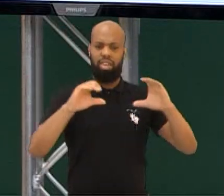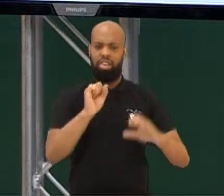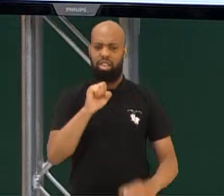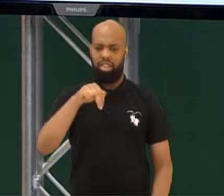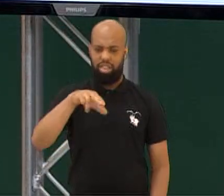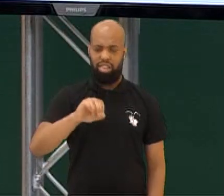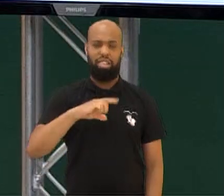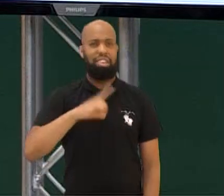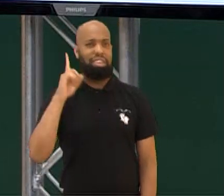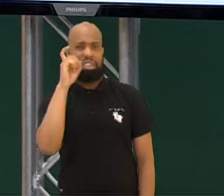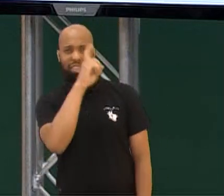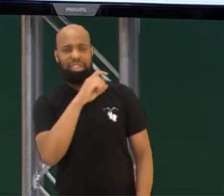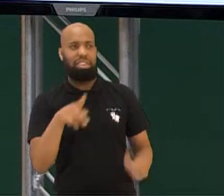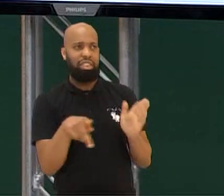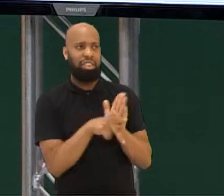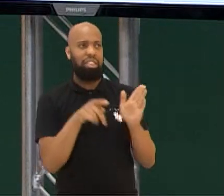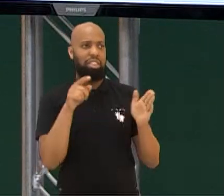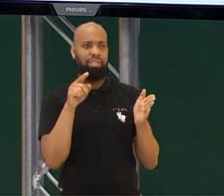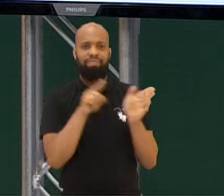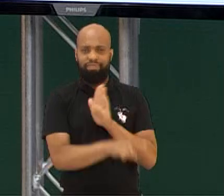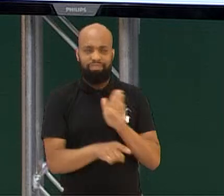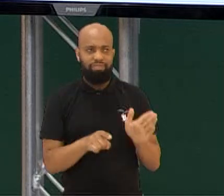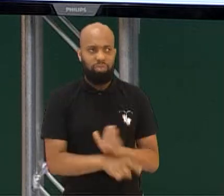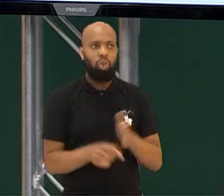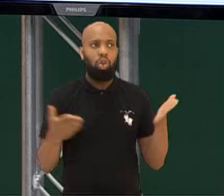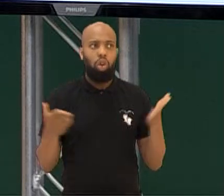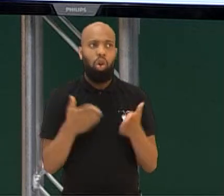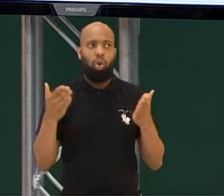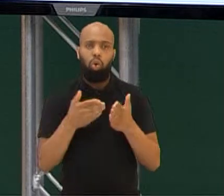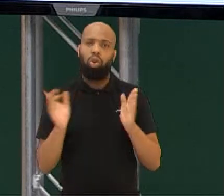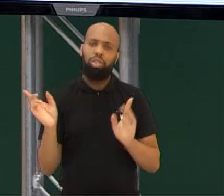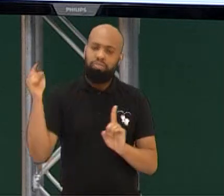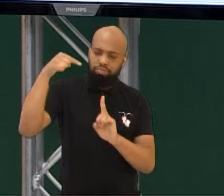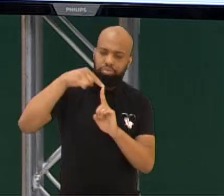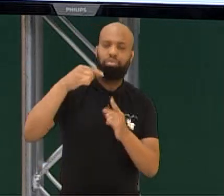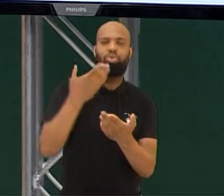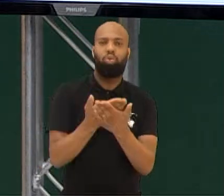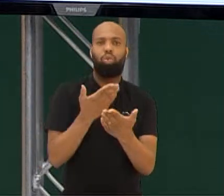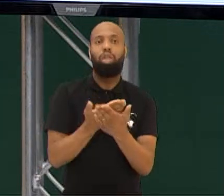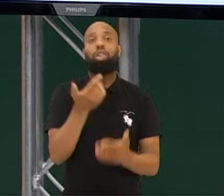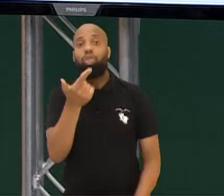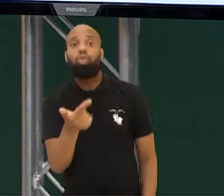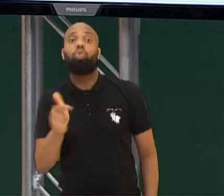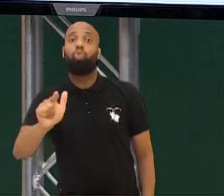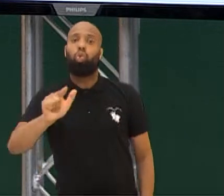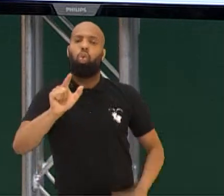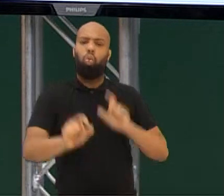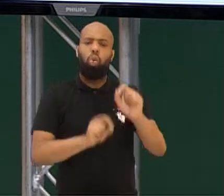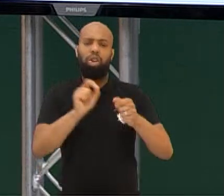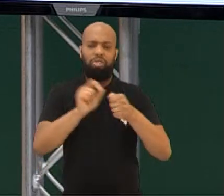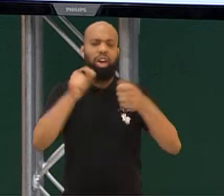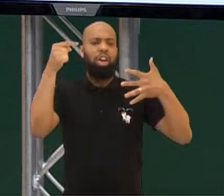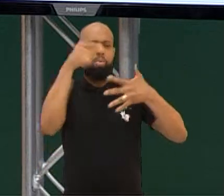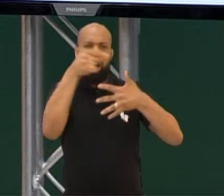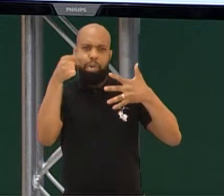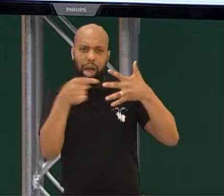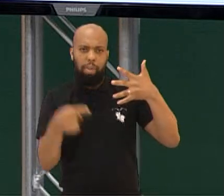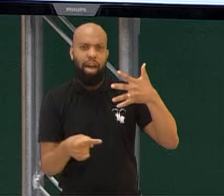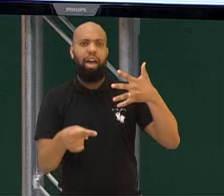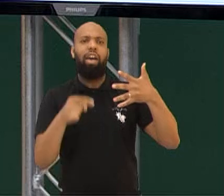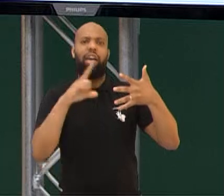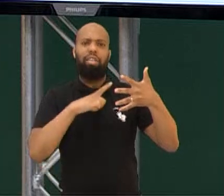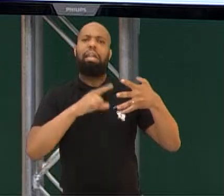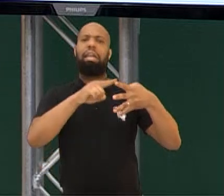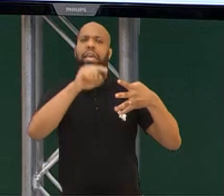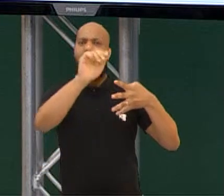em exercícios. Hoje a gente vai estar retomando qual é a finalidade desses parâmetros e o que eles fazem, como que eles atuam